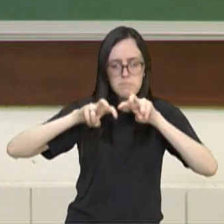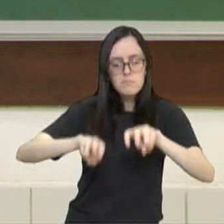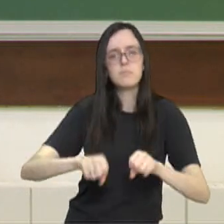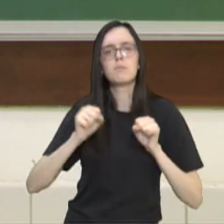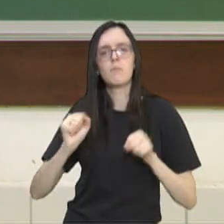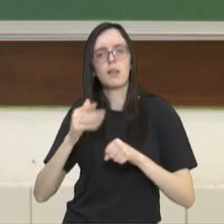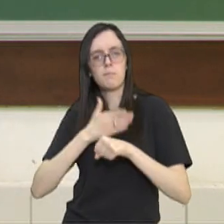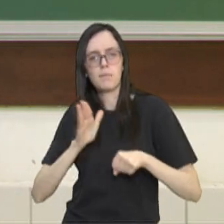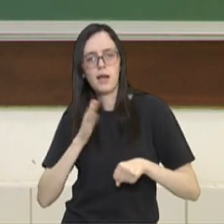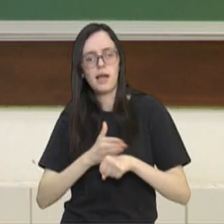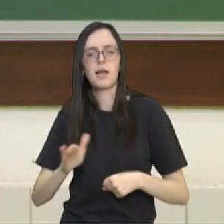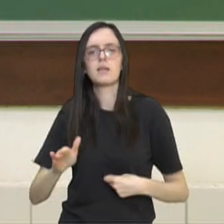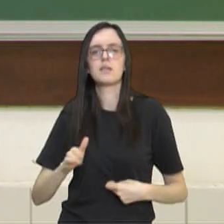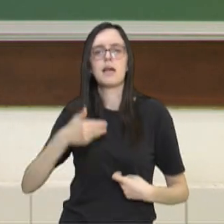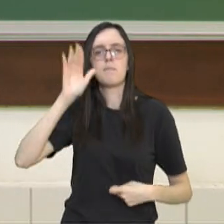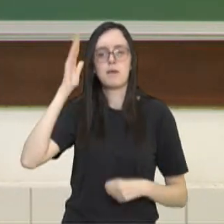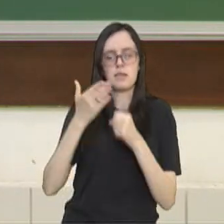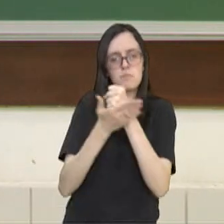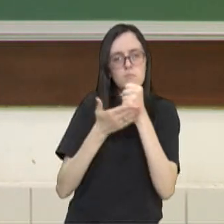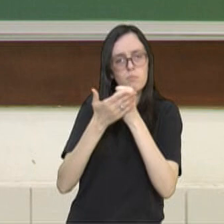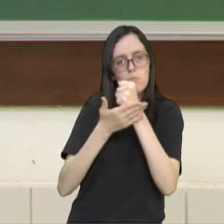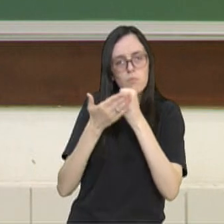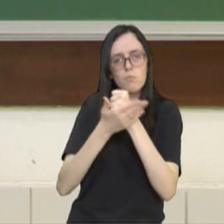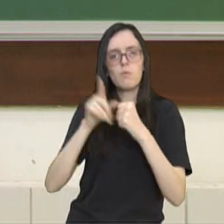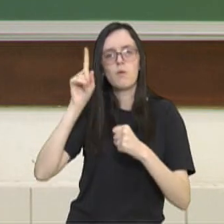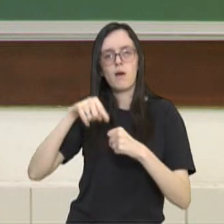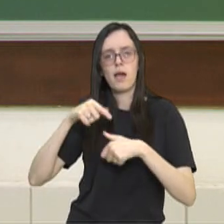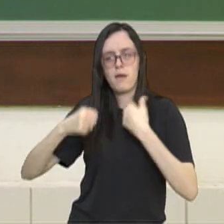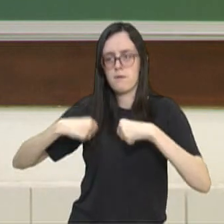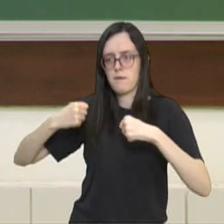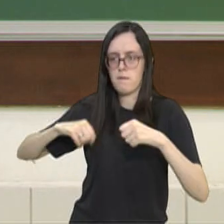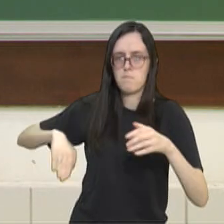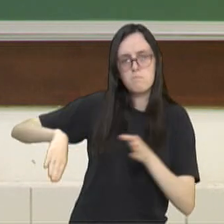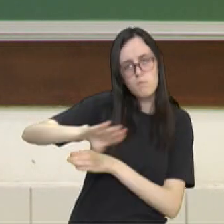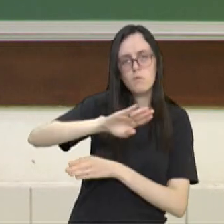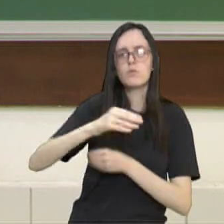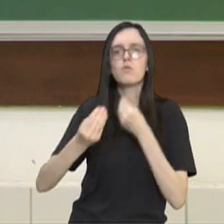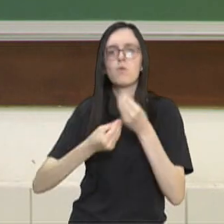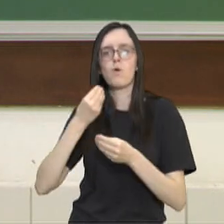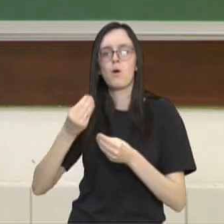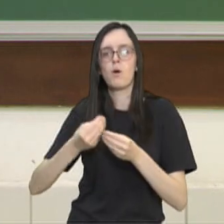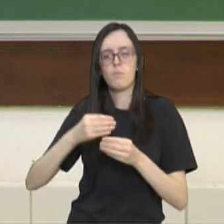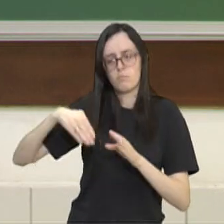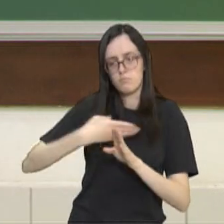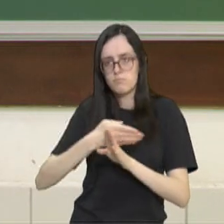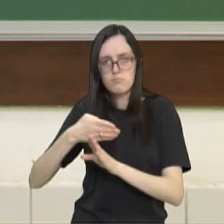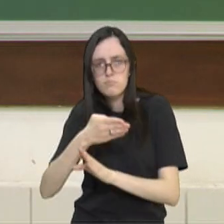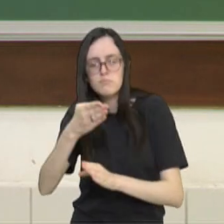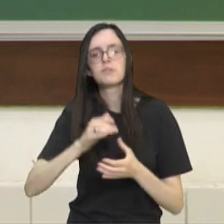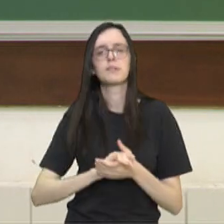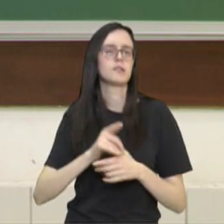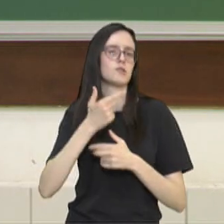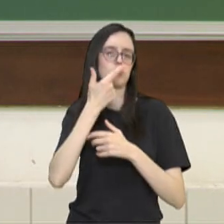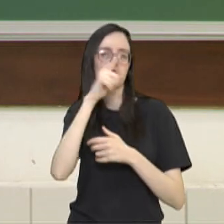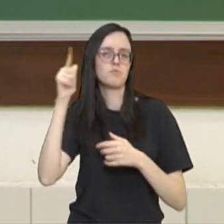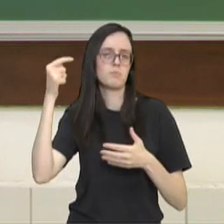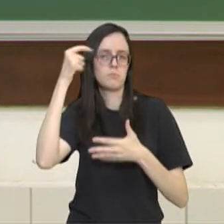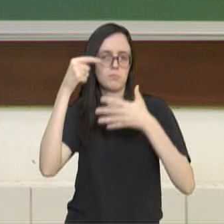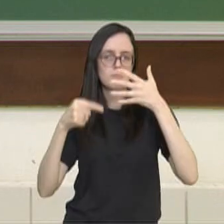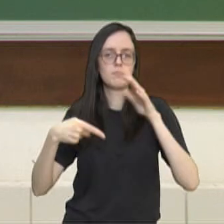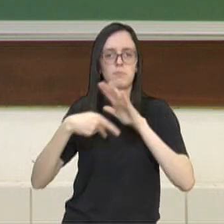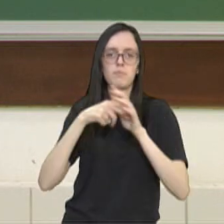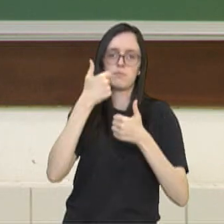prof selecionou alguns vídeos que são informativos, melhoram a nossa cultura, a nossa bagagem de conhecimento e trazem